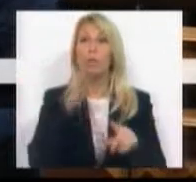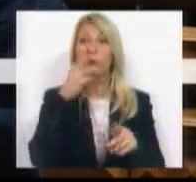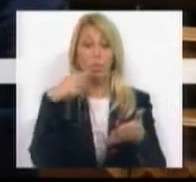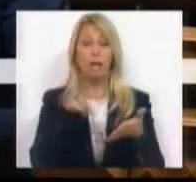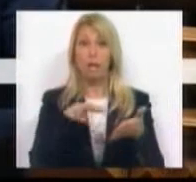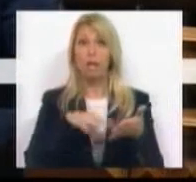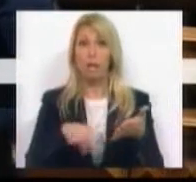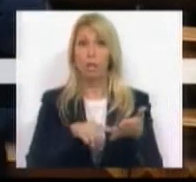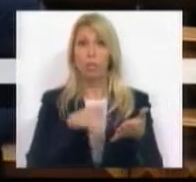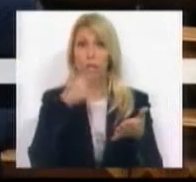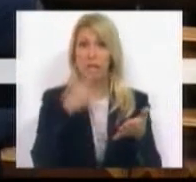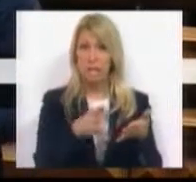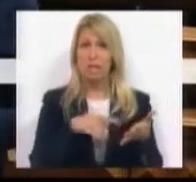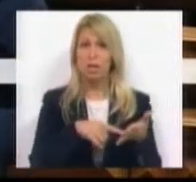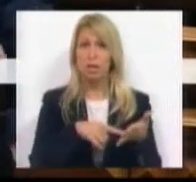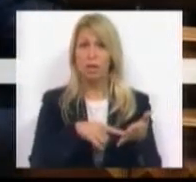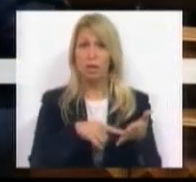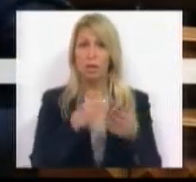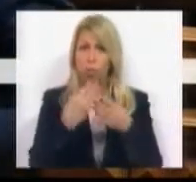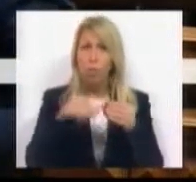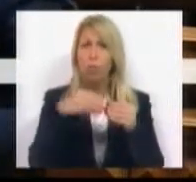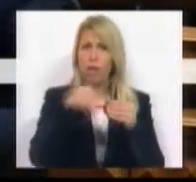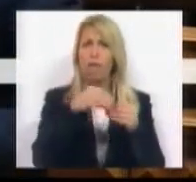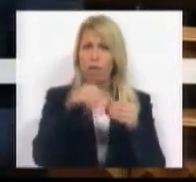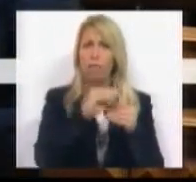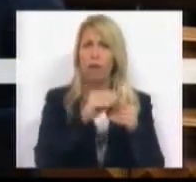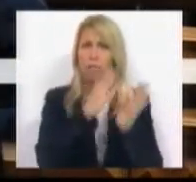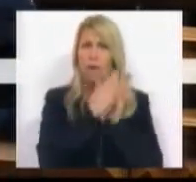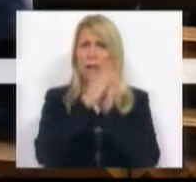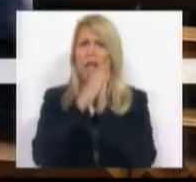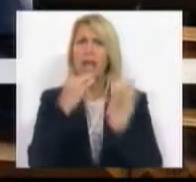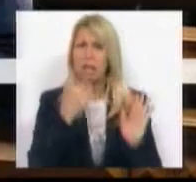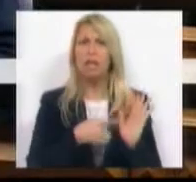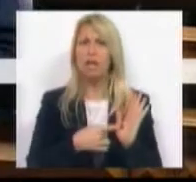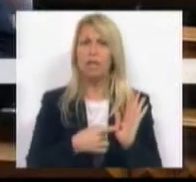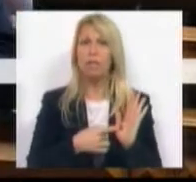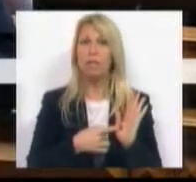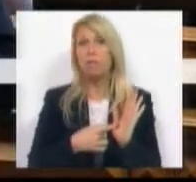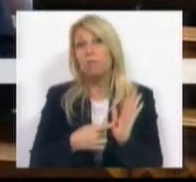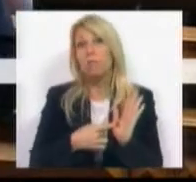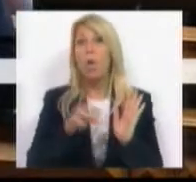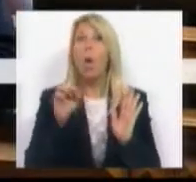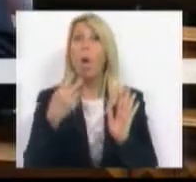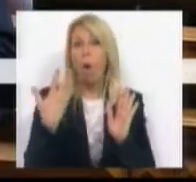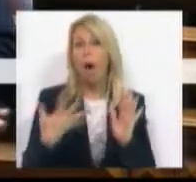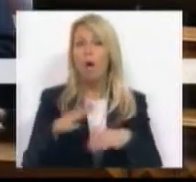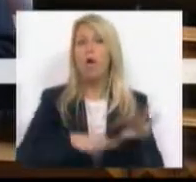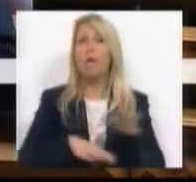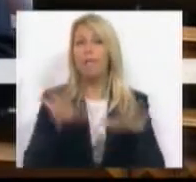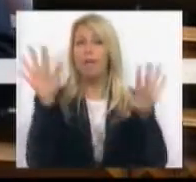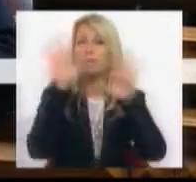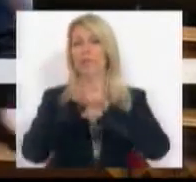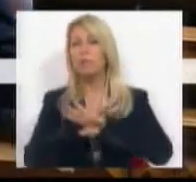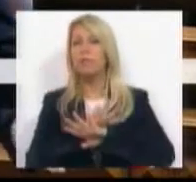lá escrita a palavra cumulativamente? Ou é agora um disfarce que